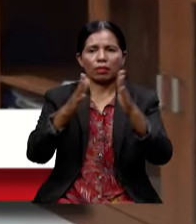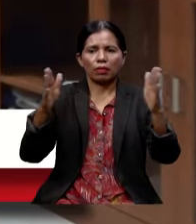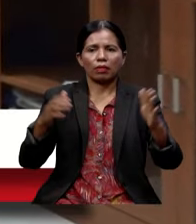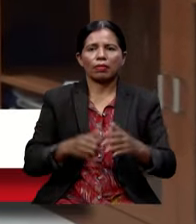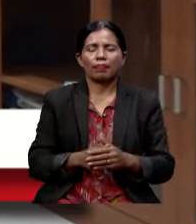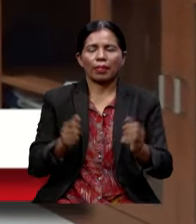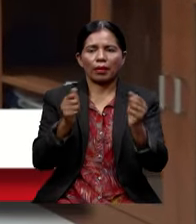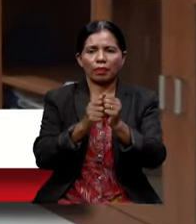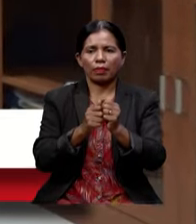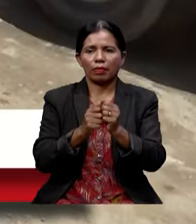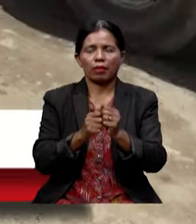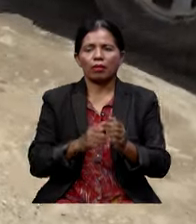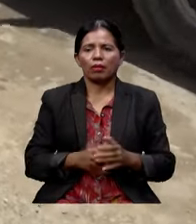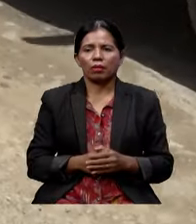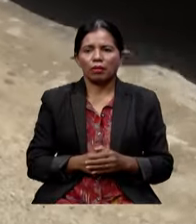tenho...